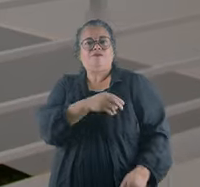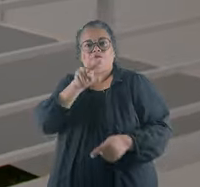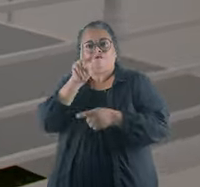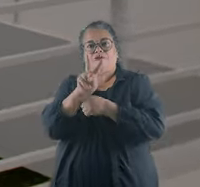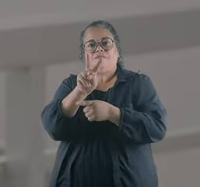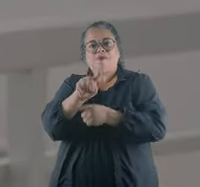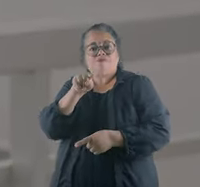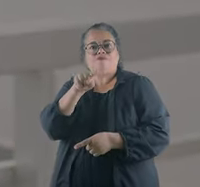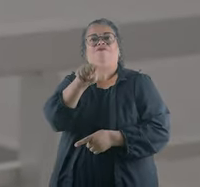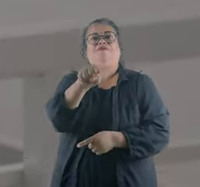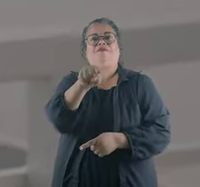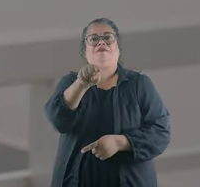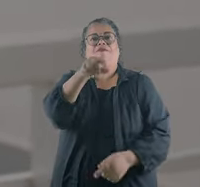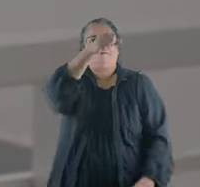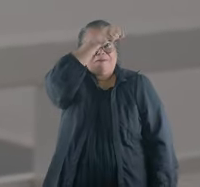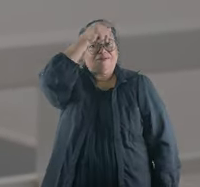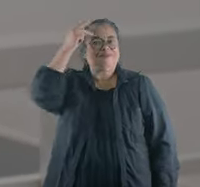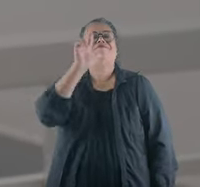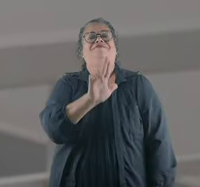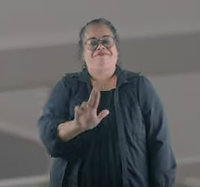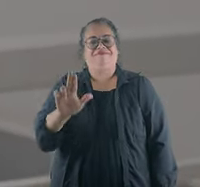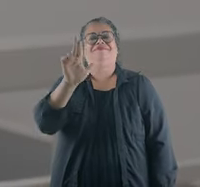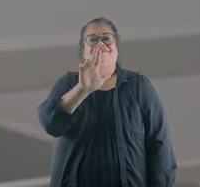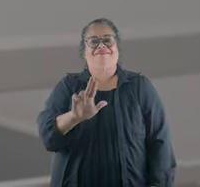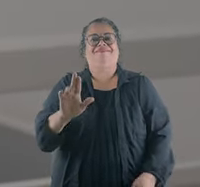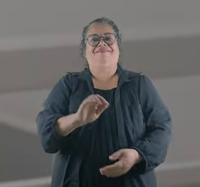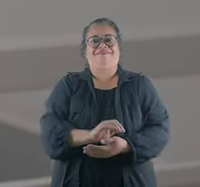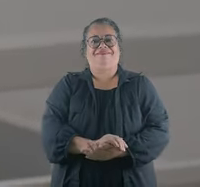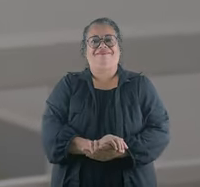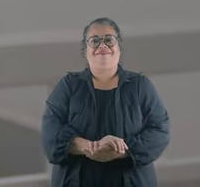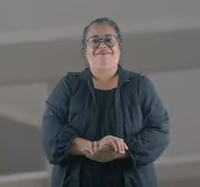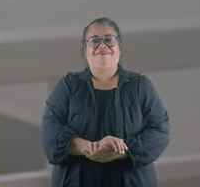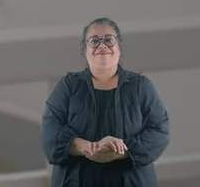Tudo para salvar vidas e cuidar bem de você. Prefeitura de Uberlândia,